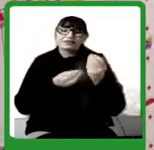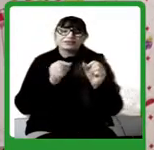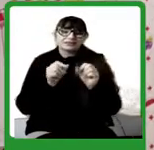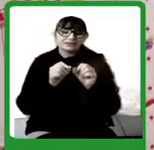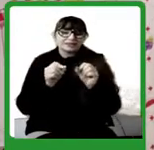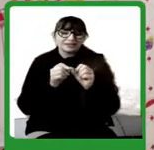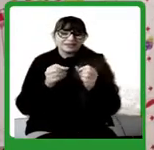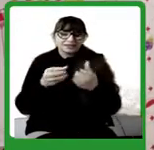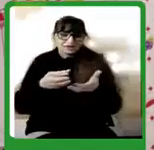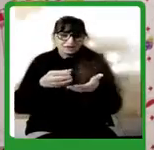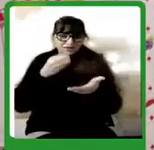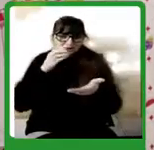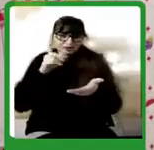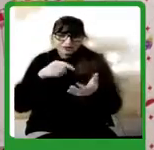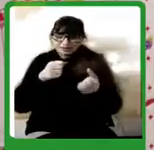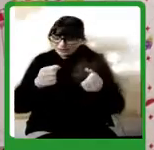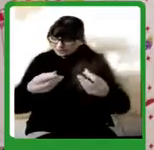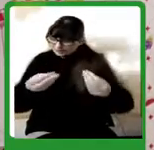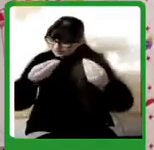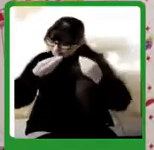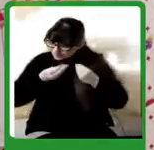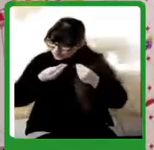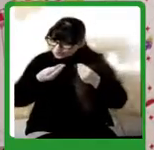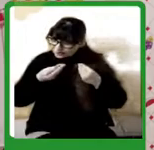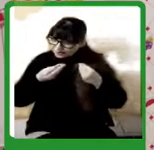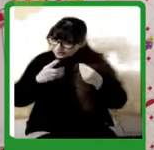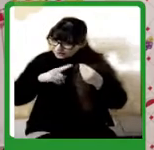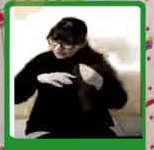Me devolve os potes, tu tem coragem.